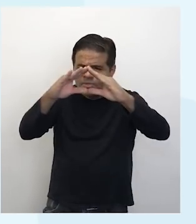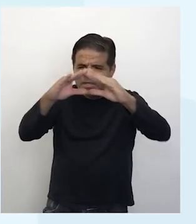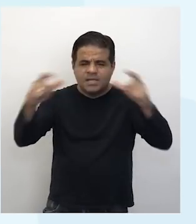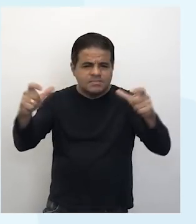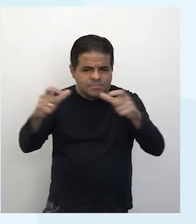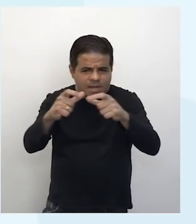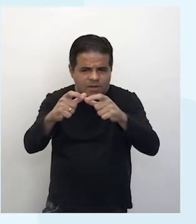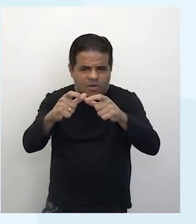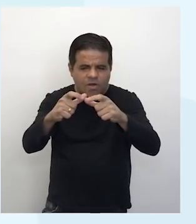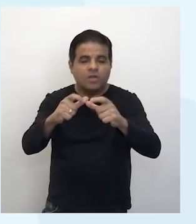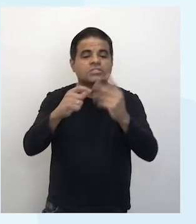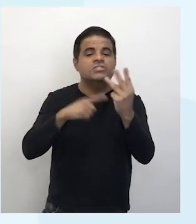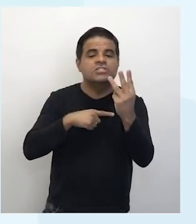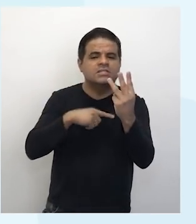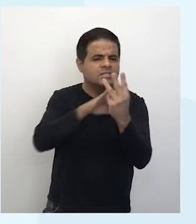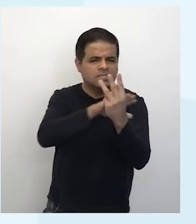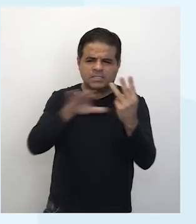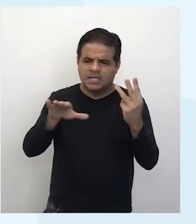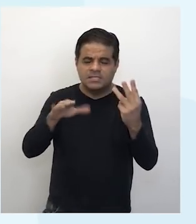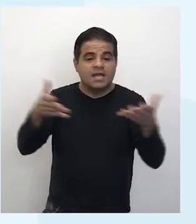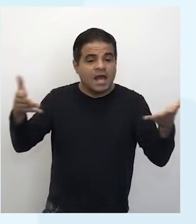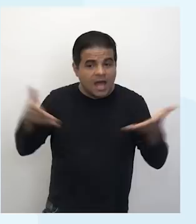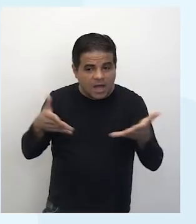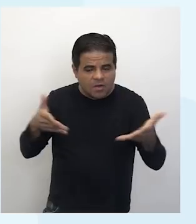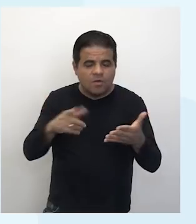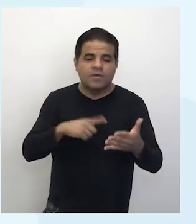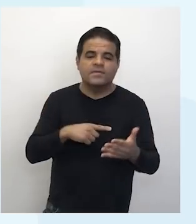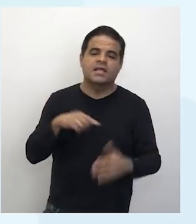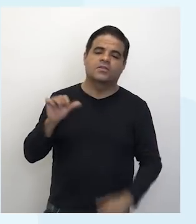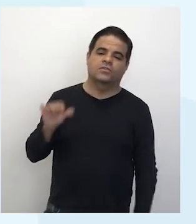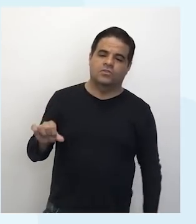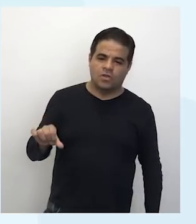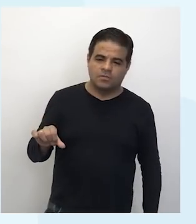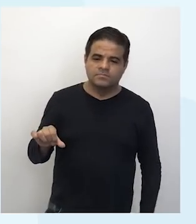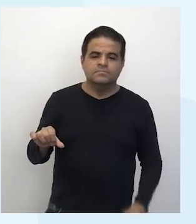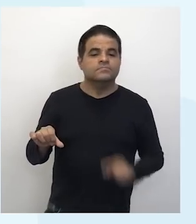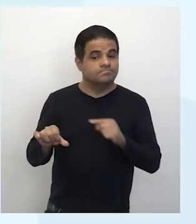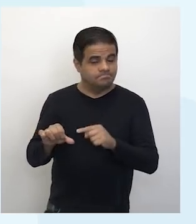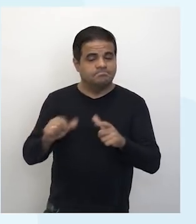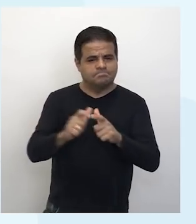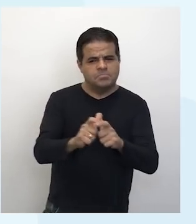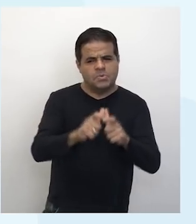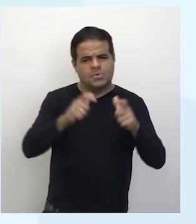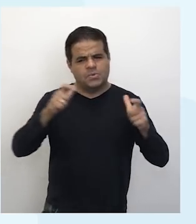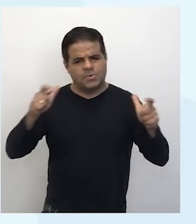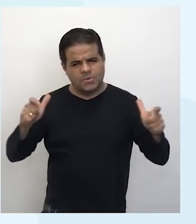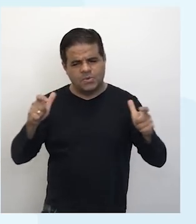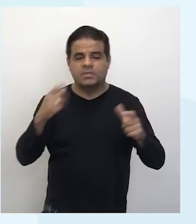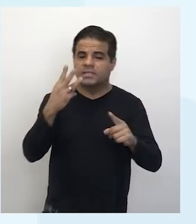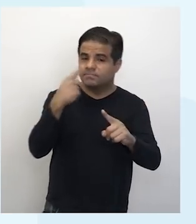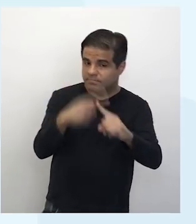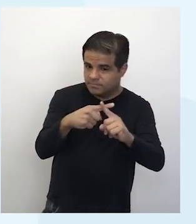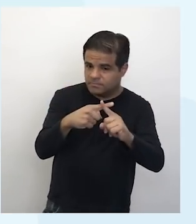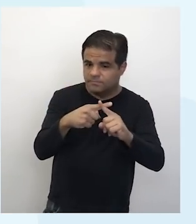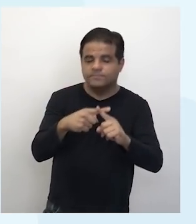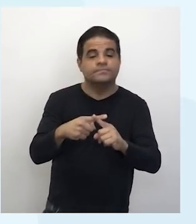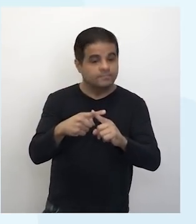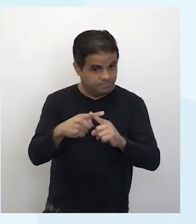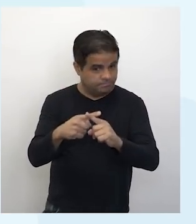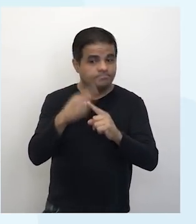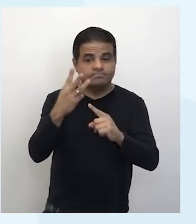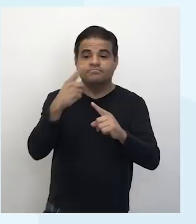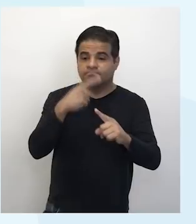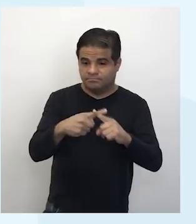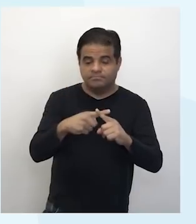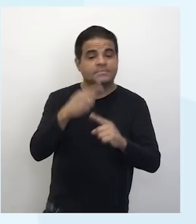certo? Que tinha 3. Agora, a gente vai ter 9. Então, ó, eu ampliei 3 vezes, ficou 3